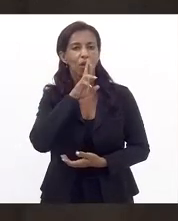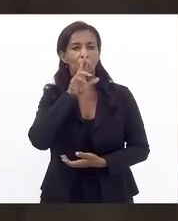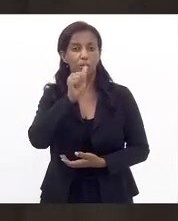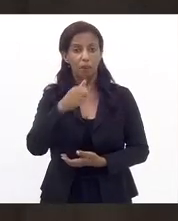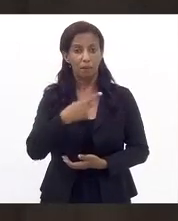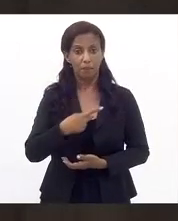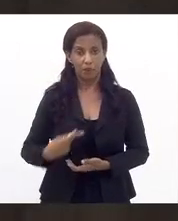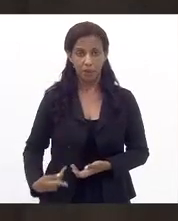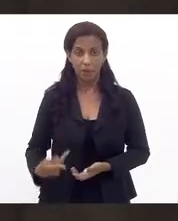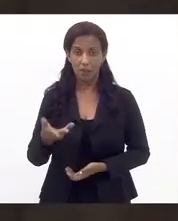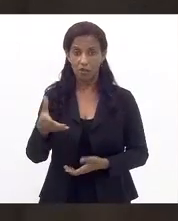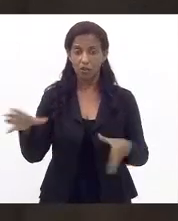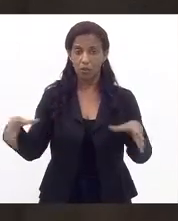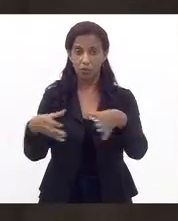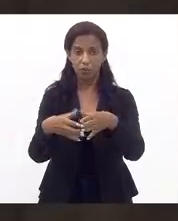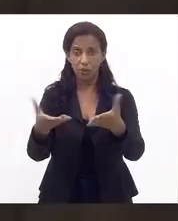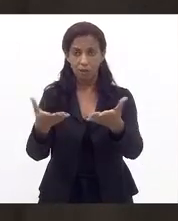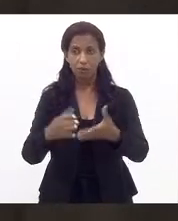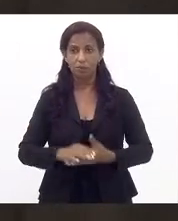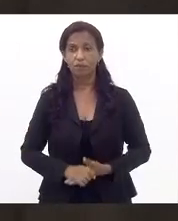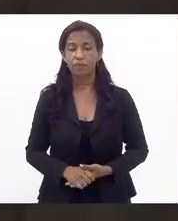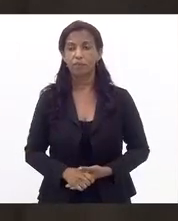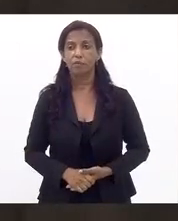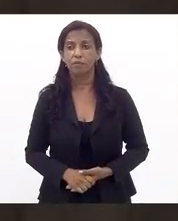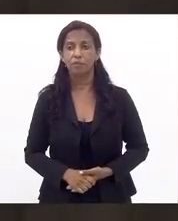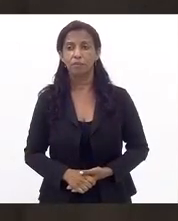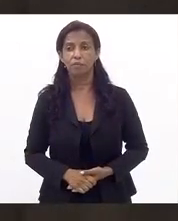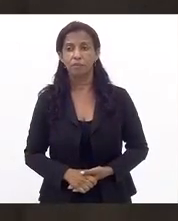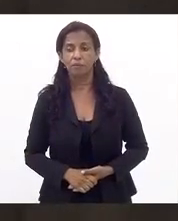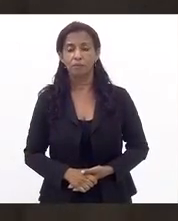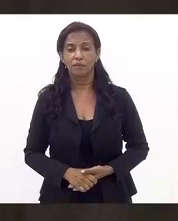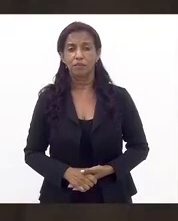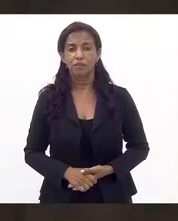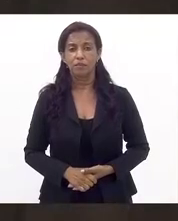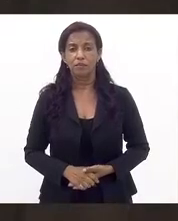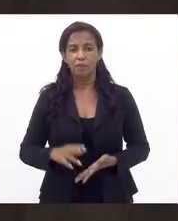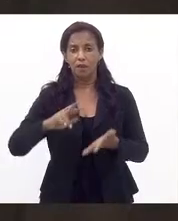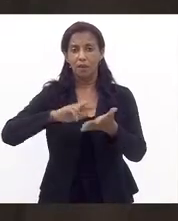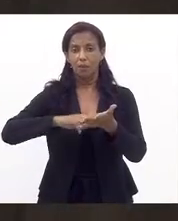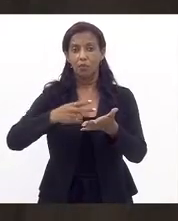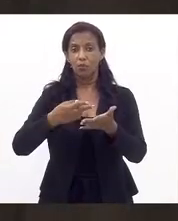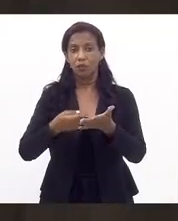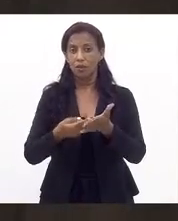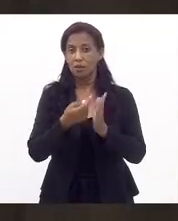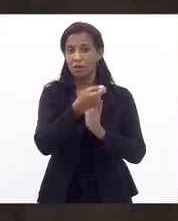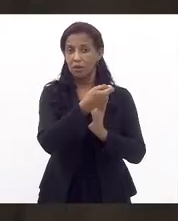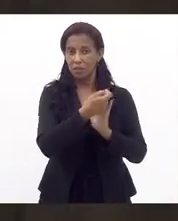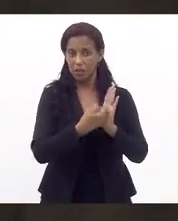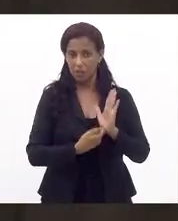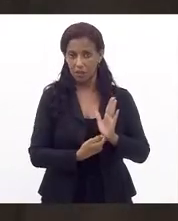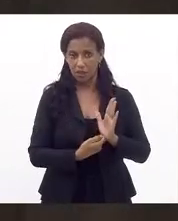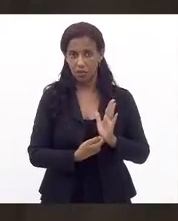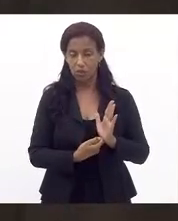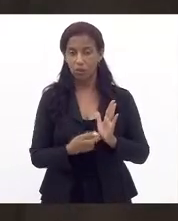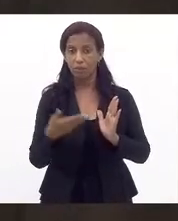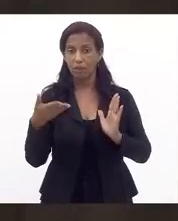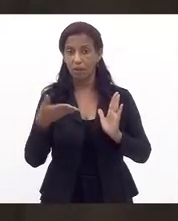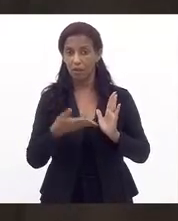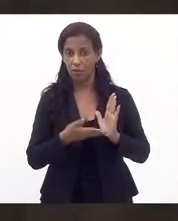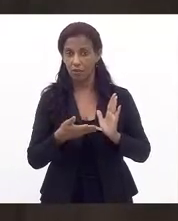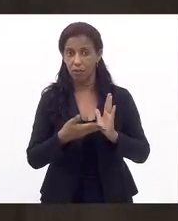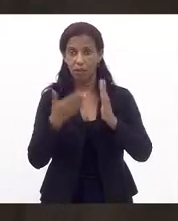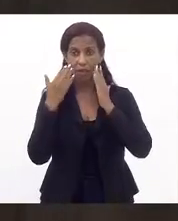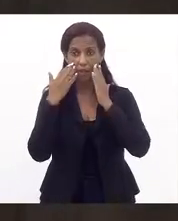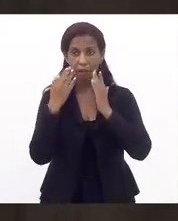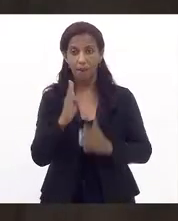presidente da casa da frente da comissão e é a alteração dessa redação para que fique ele